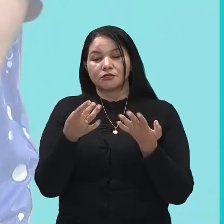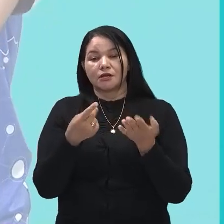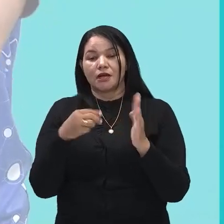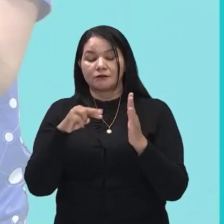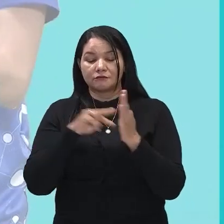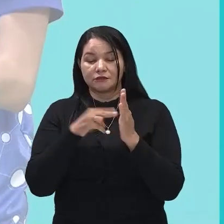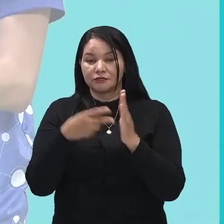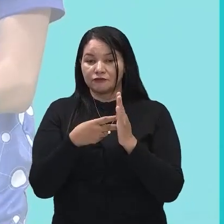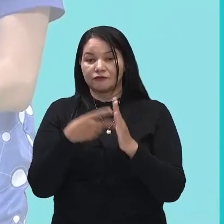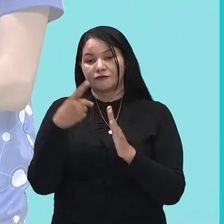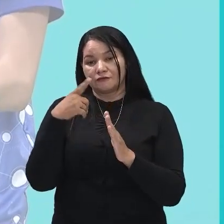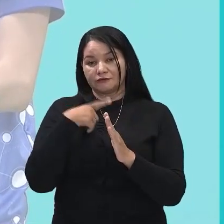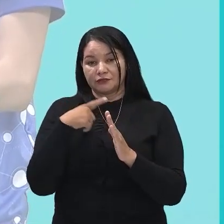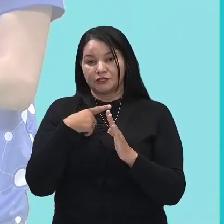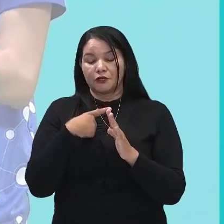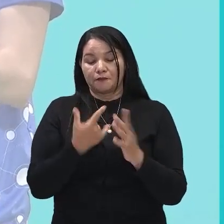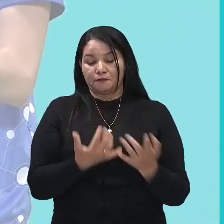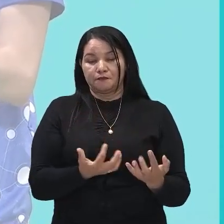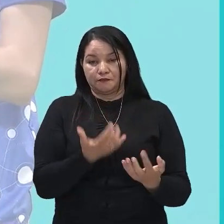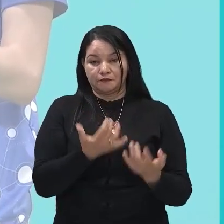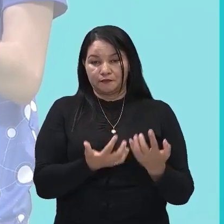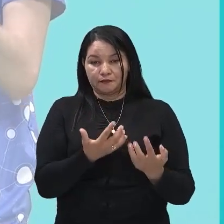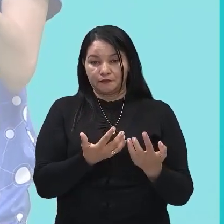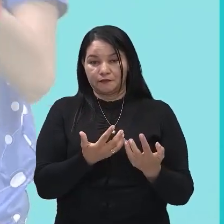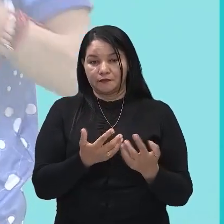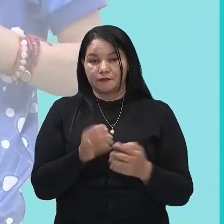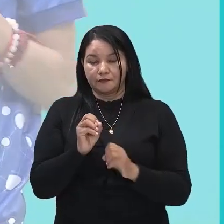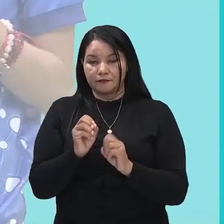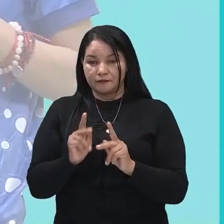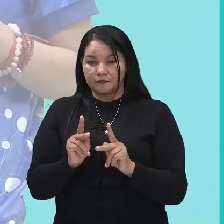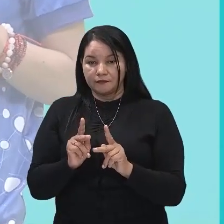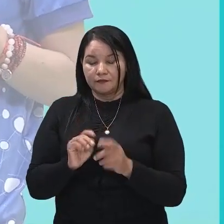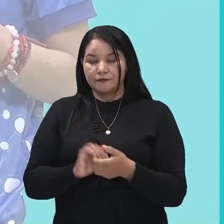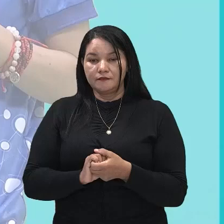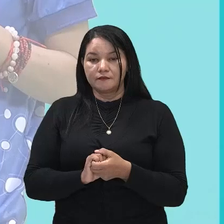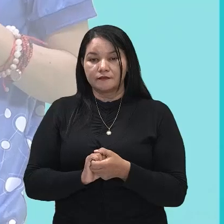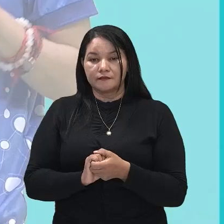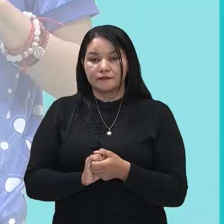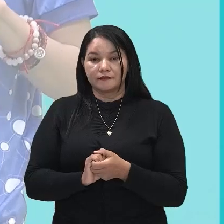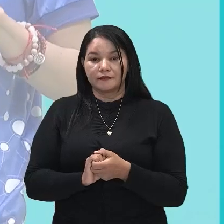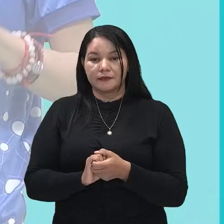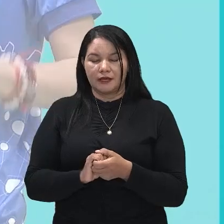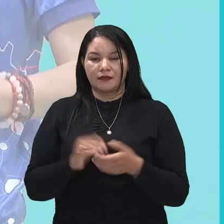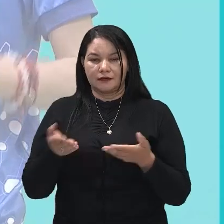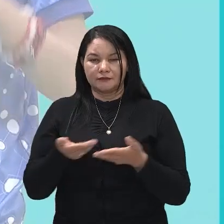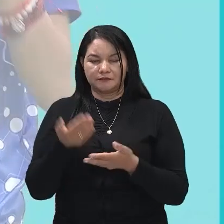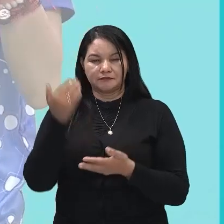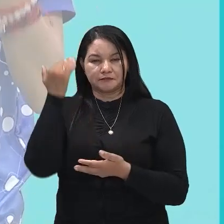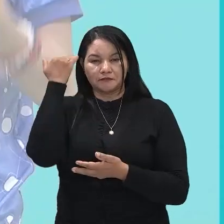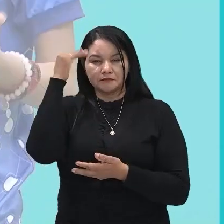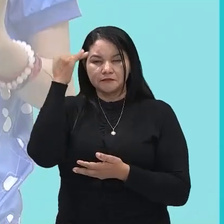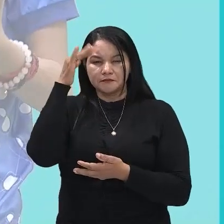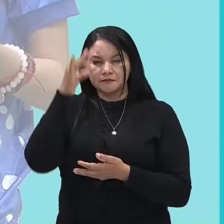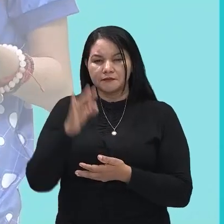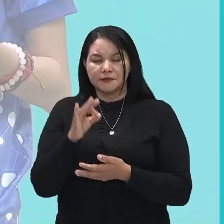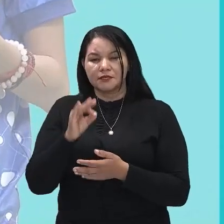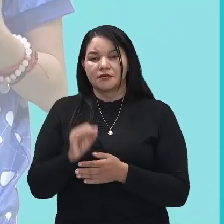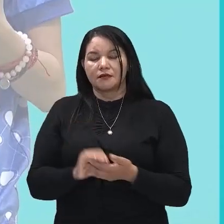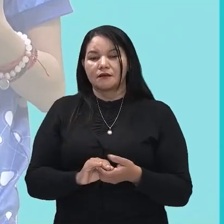significado de fogo, certo? Então, assim vamos entender que, para além